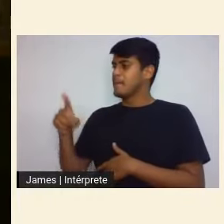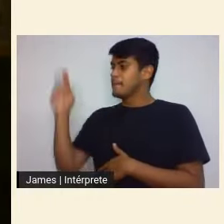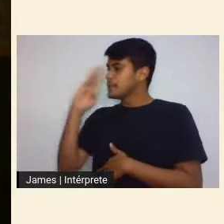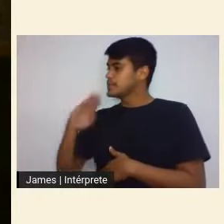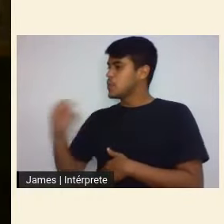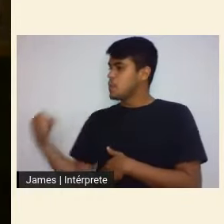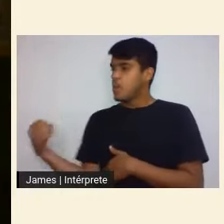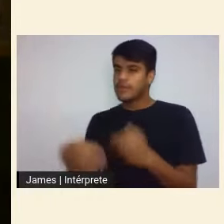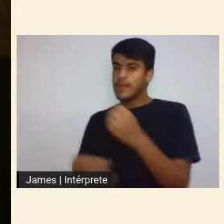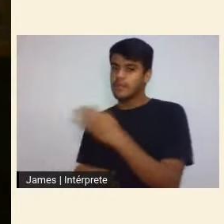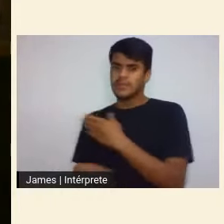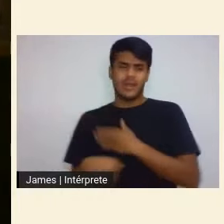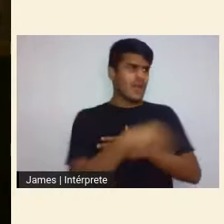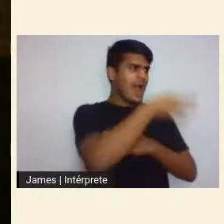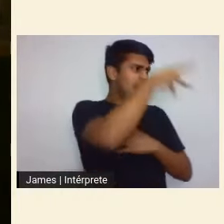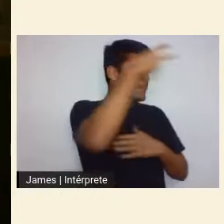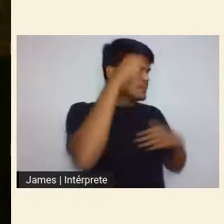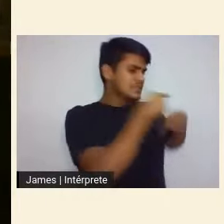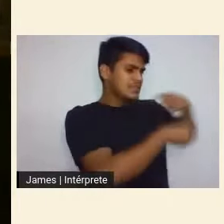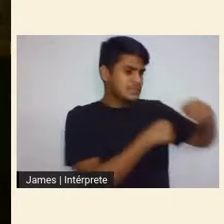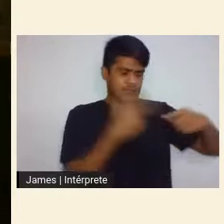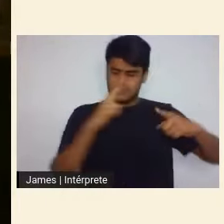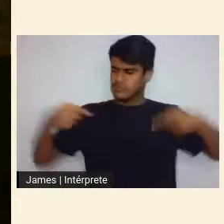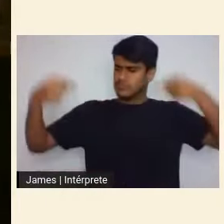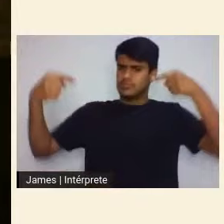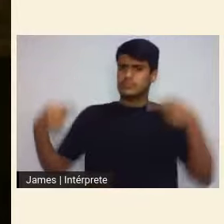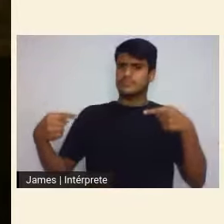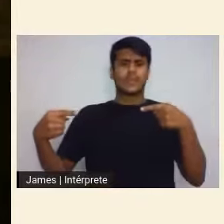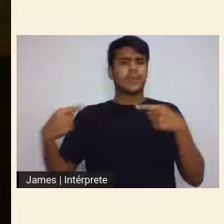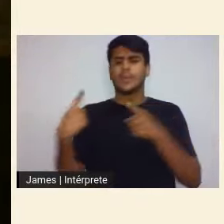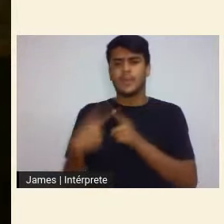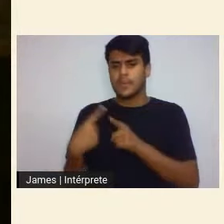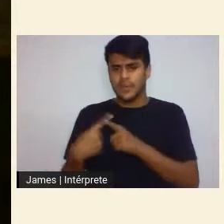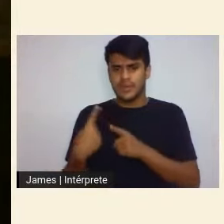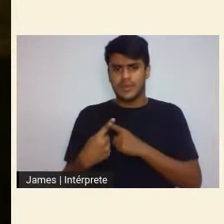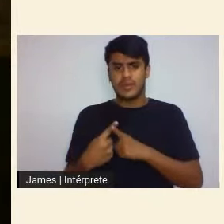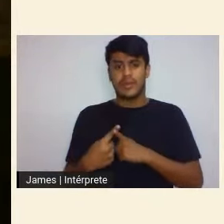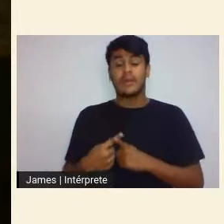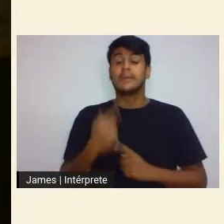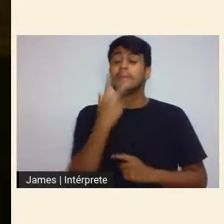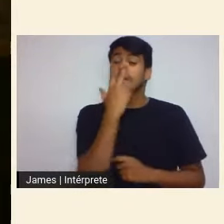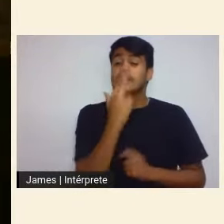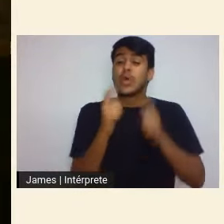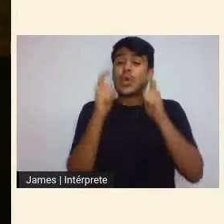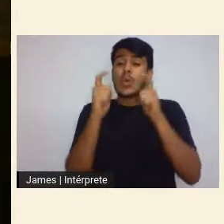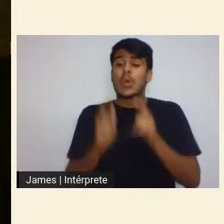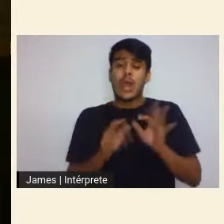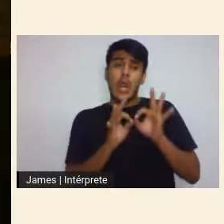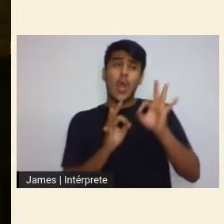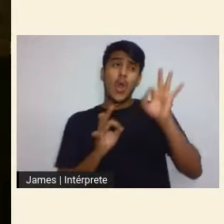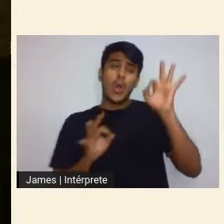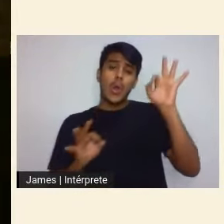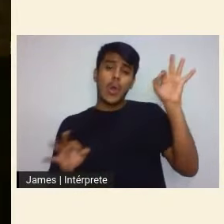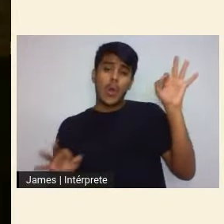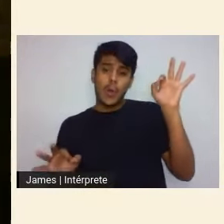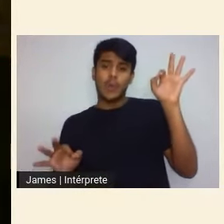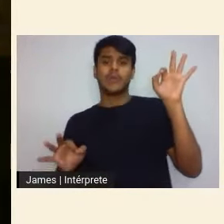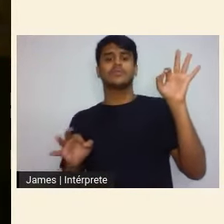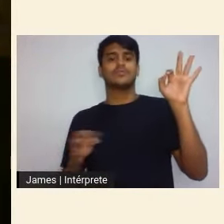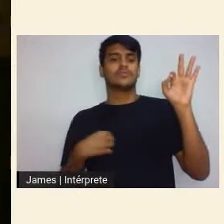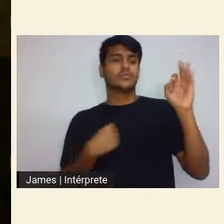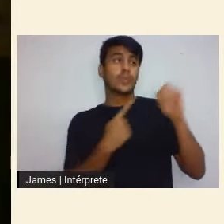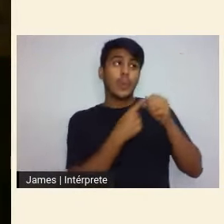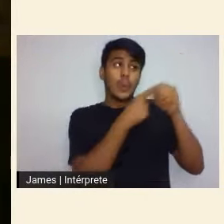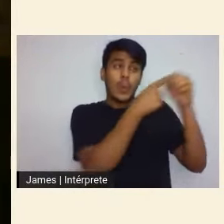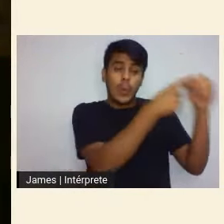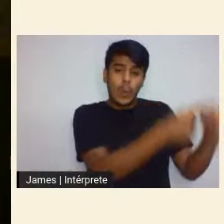tradicional está relacionado a uma projeção de espaço distante, longínquo, recôndito,